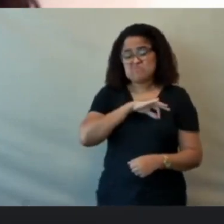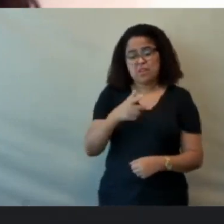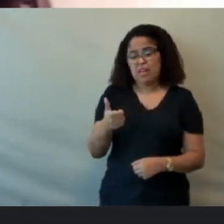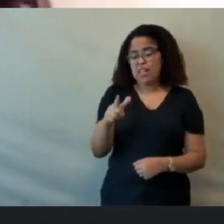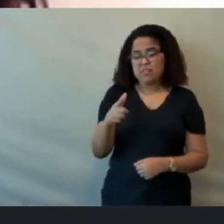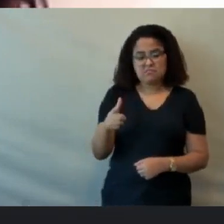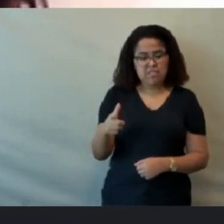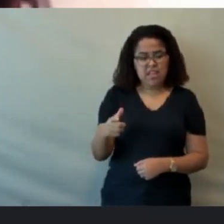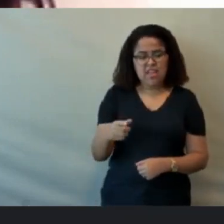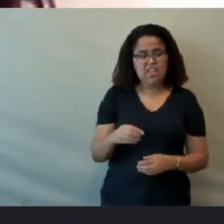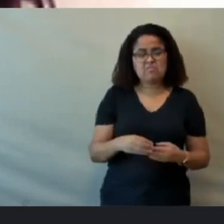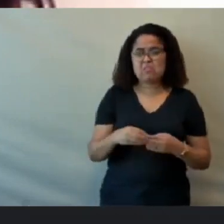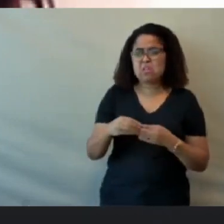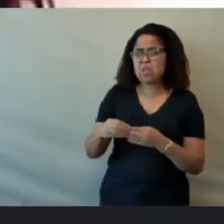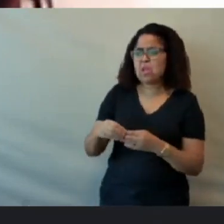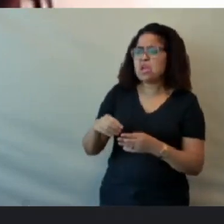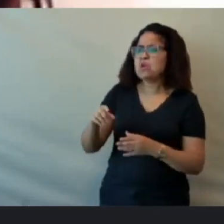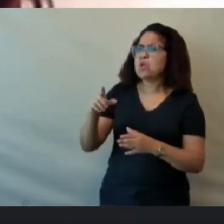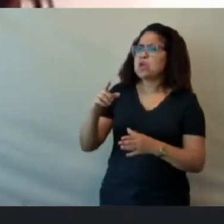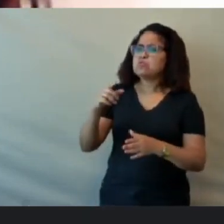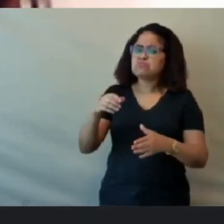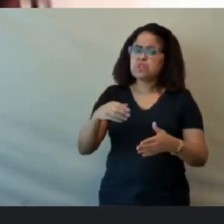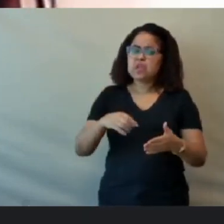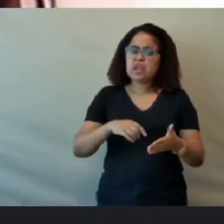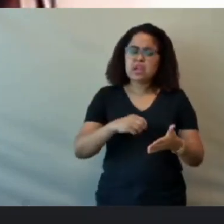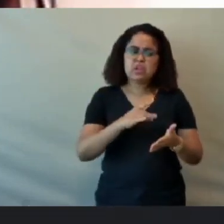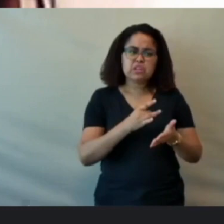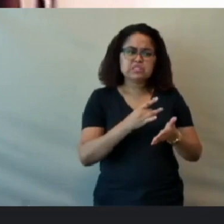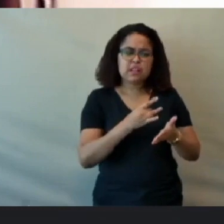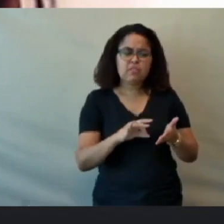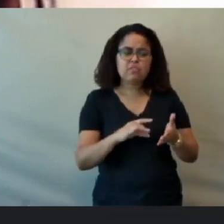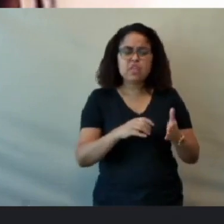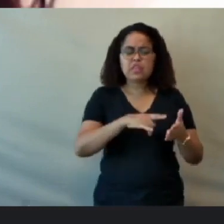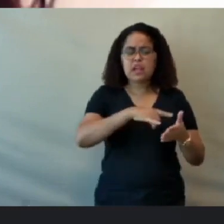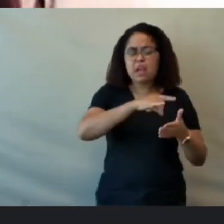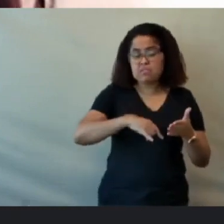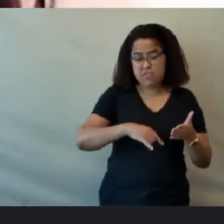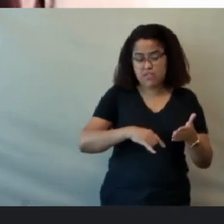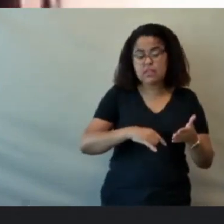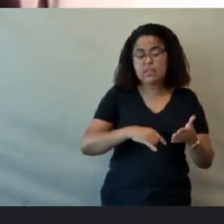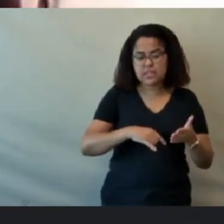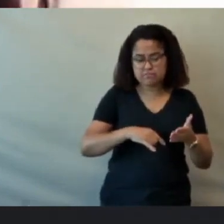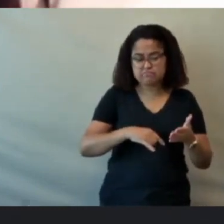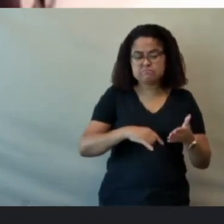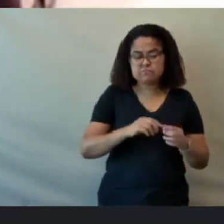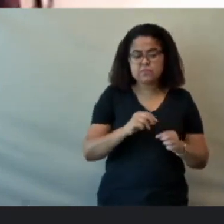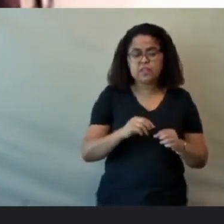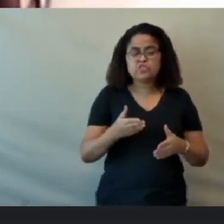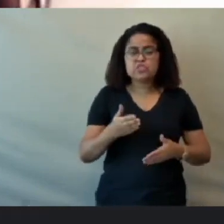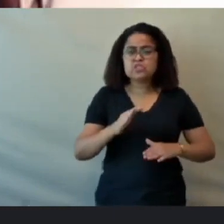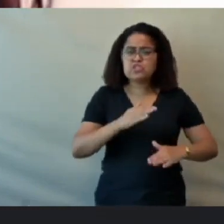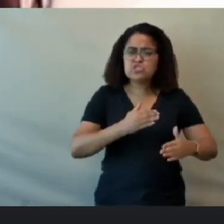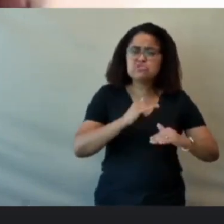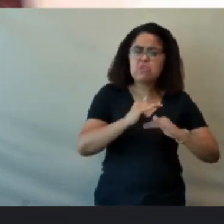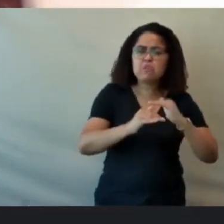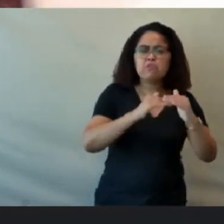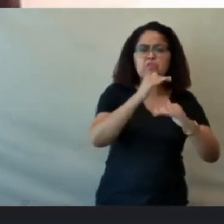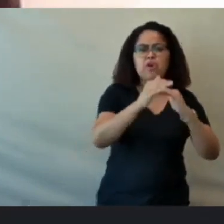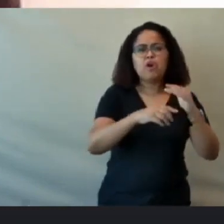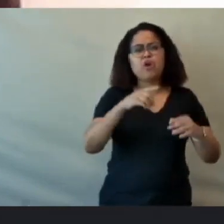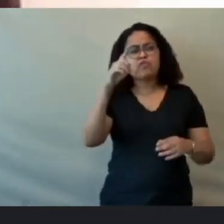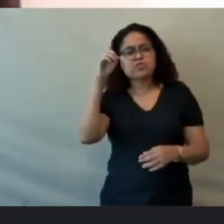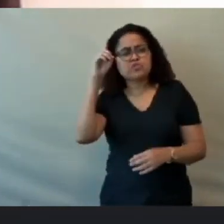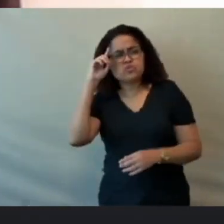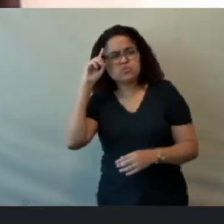que não conseguem ter trabalhos externos, porque desenvolvem muito o trabalho ali do cuidado cotidiano, nas suas casas, nos seus